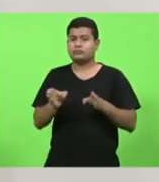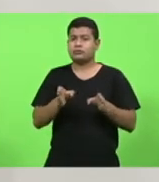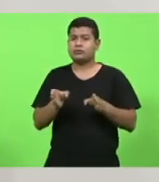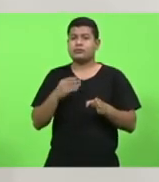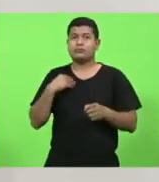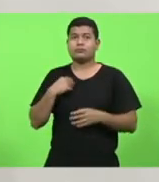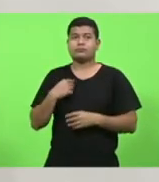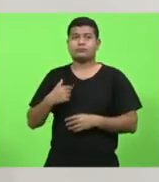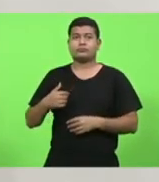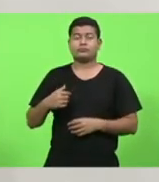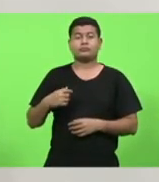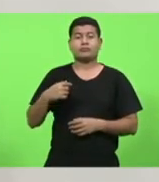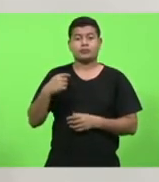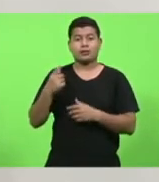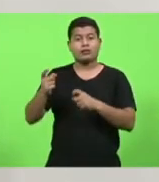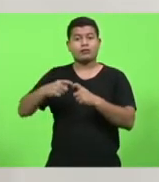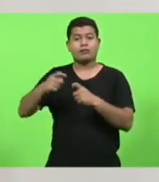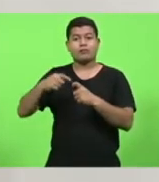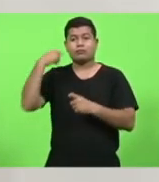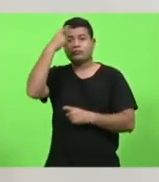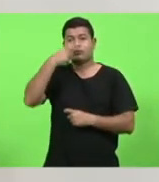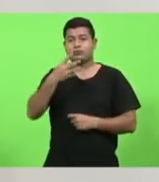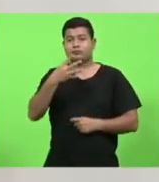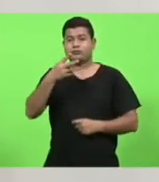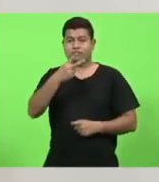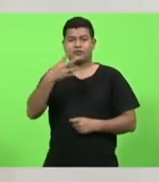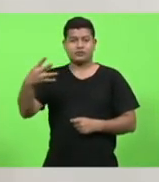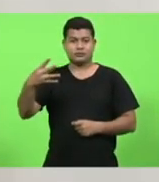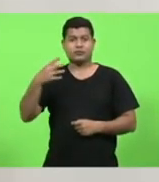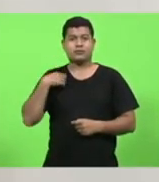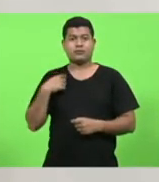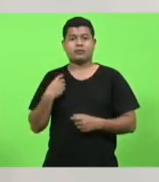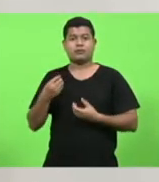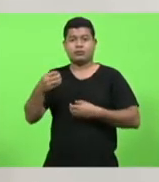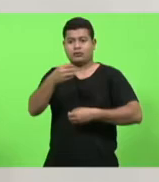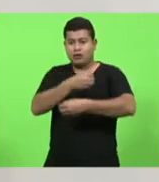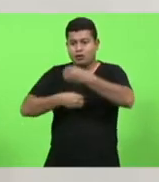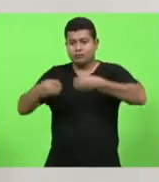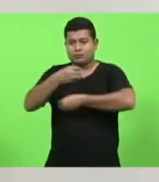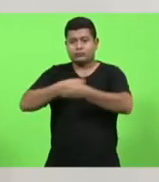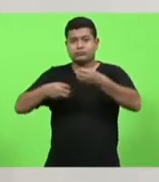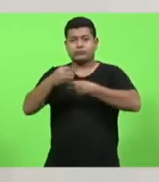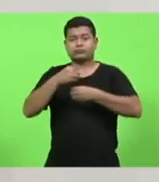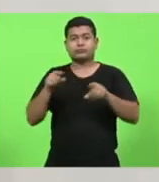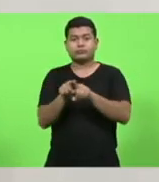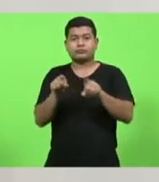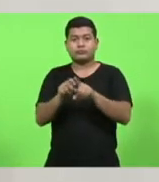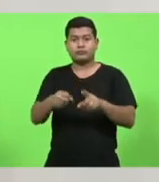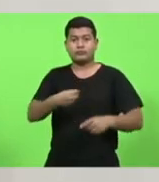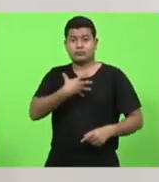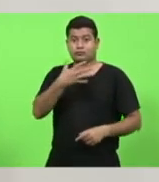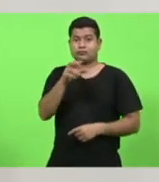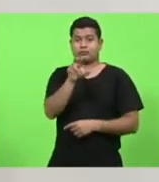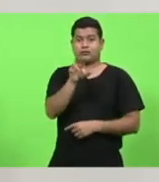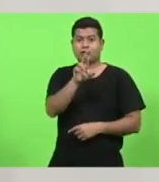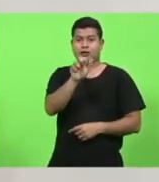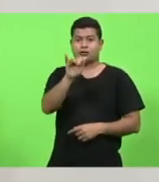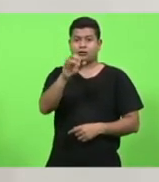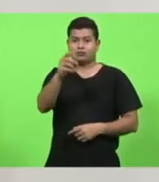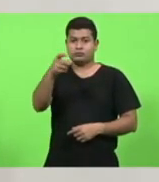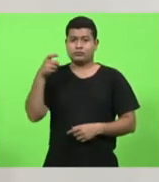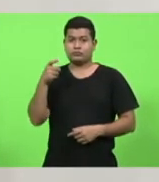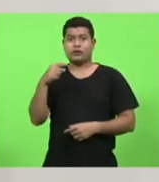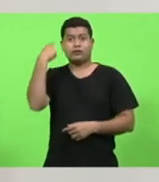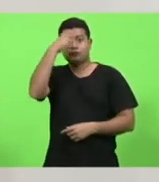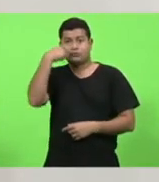24 horas, estão exigindo laboratório e raio-x permanente, 24 horas nesse hospital. Só que,